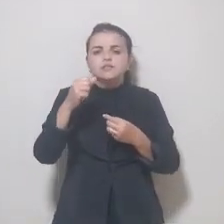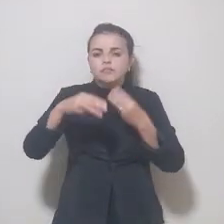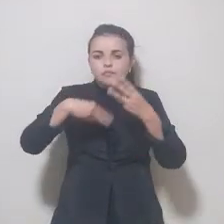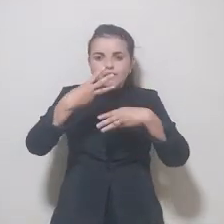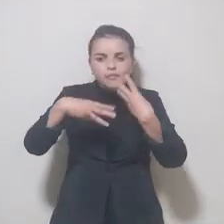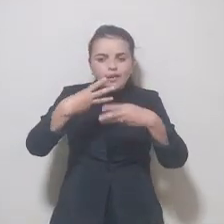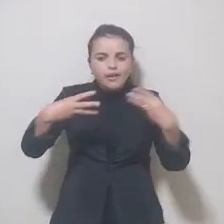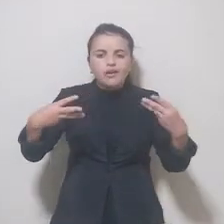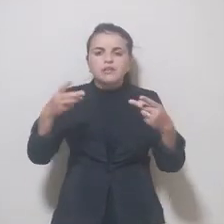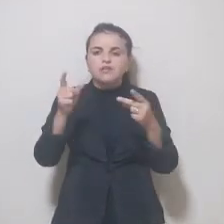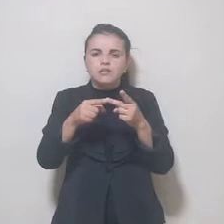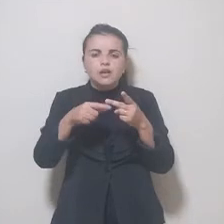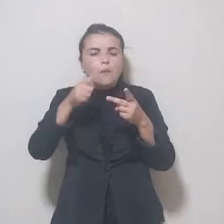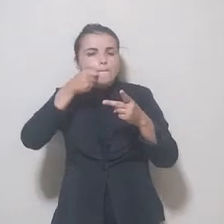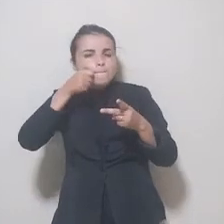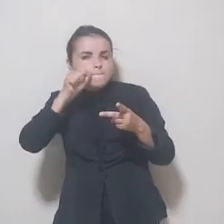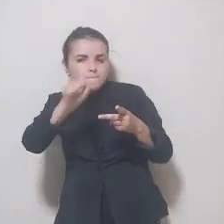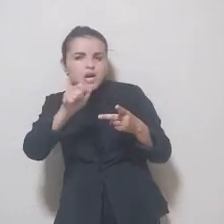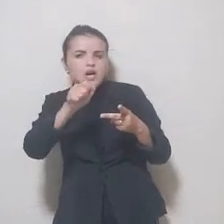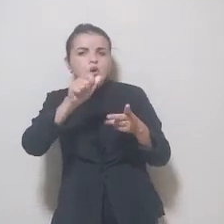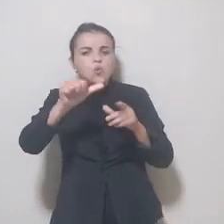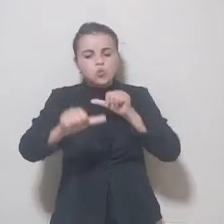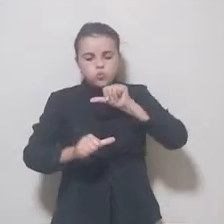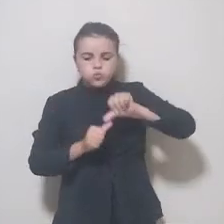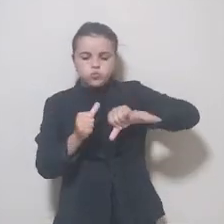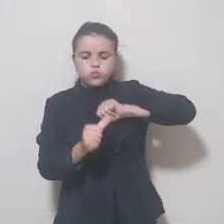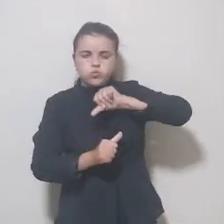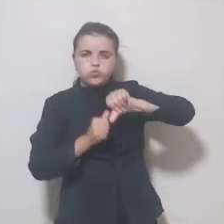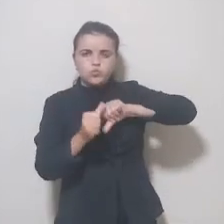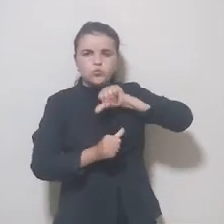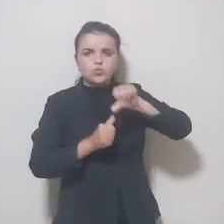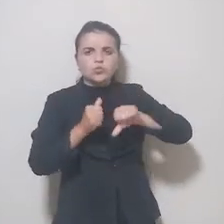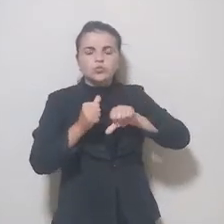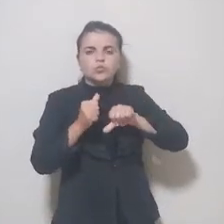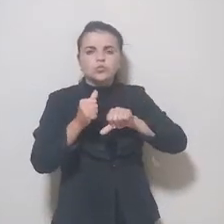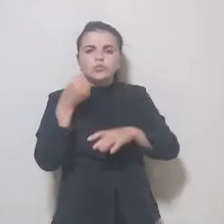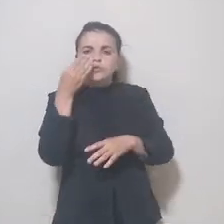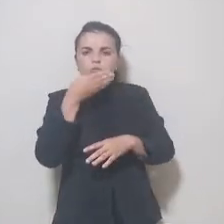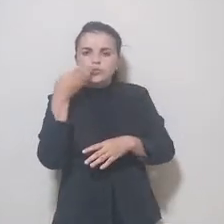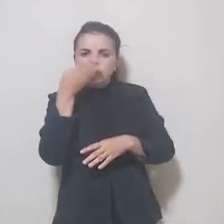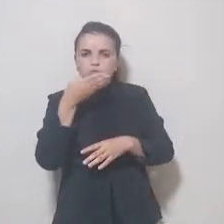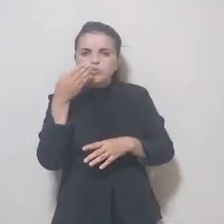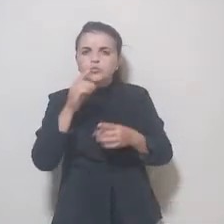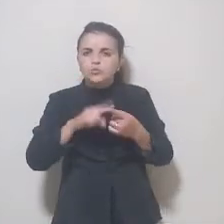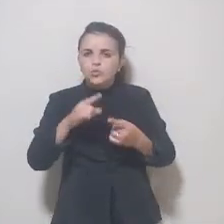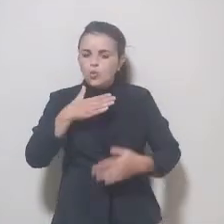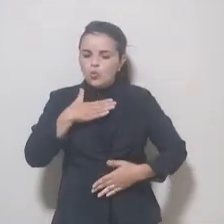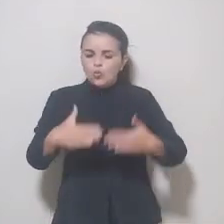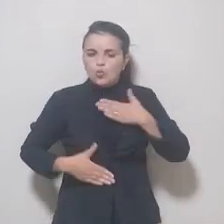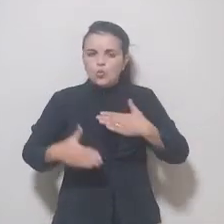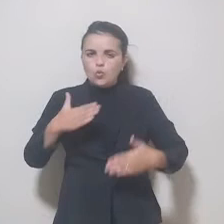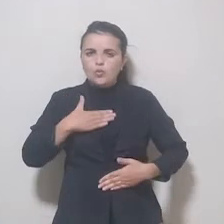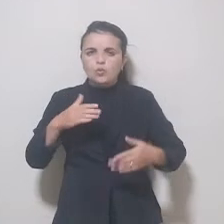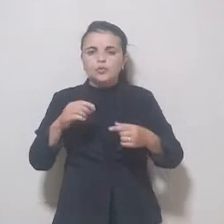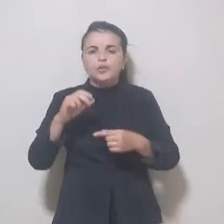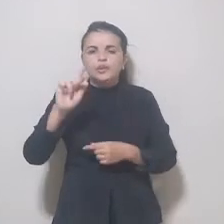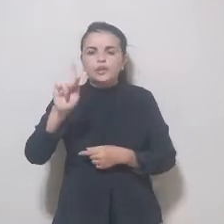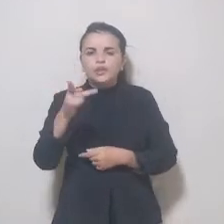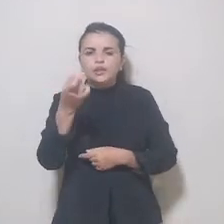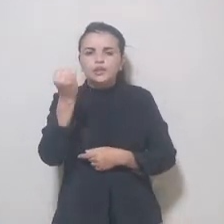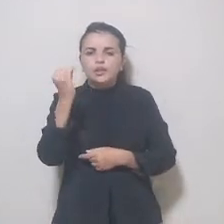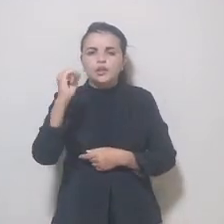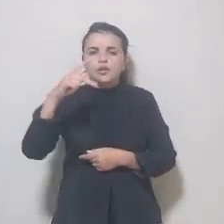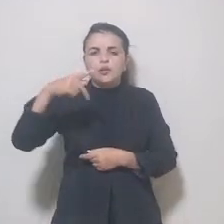o próprio açúcar, a gente tem uma coisa que nosso sangue ele meio que entra em uma hiperglicemia. A hiperglicemia é quando a